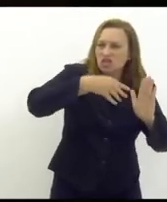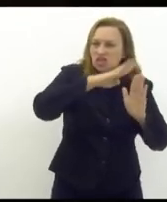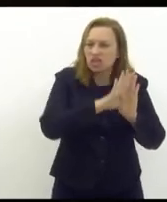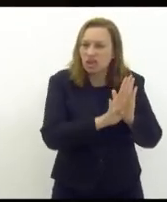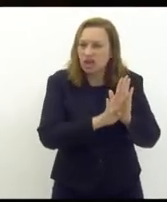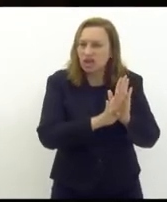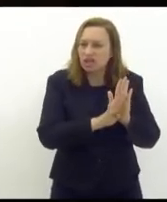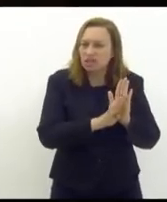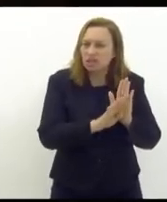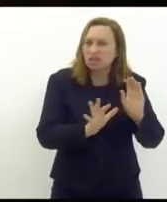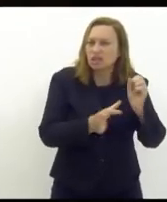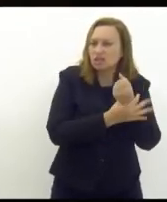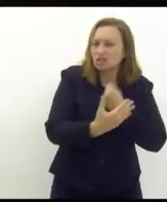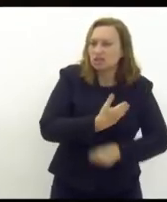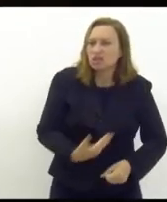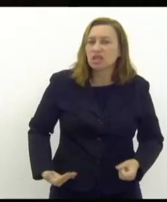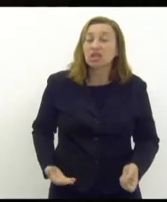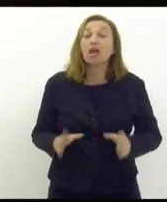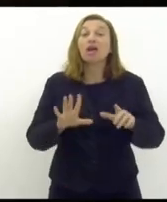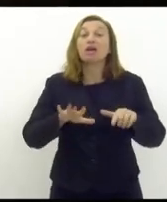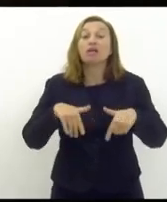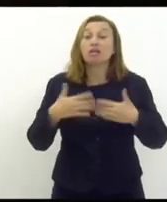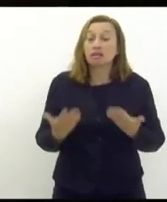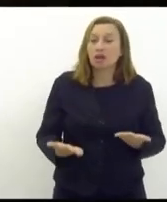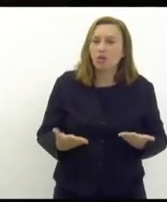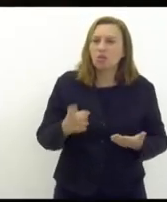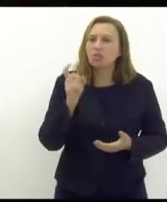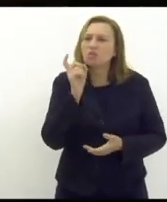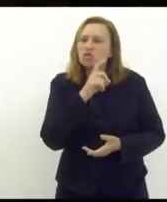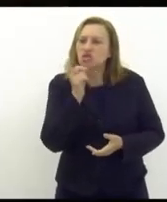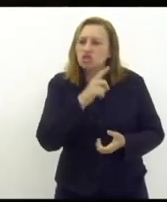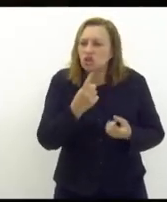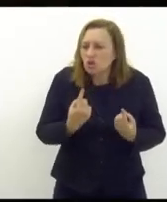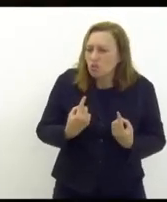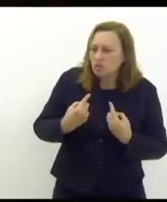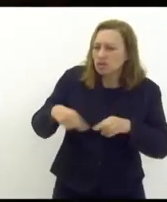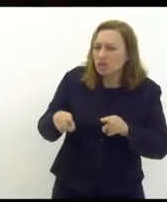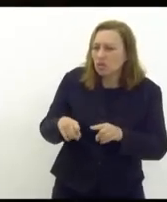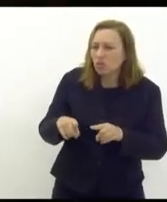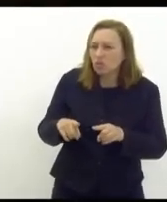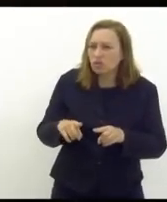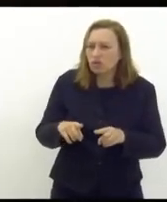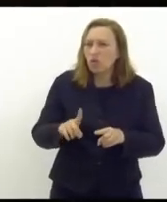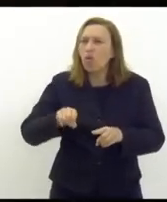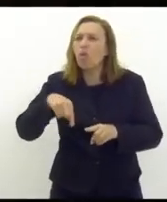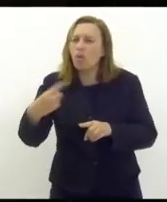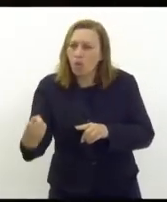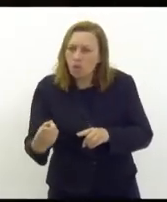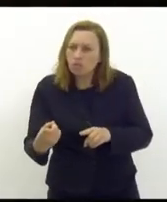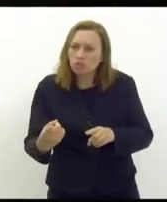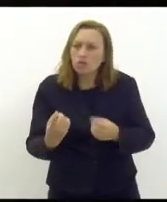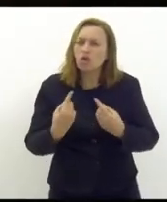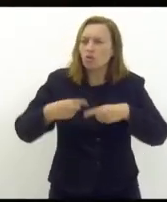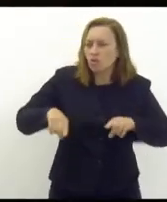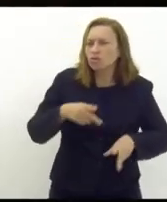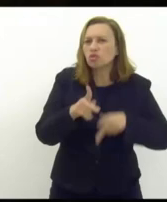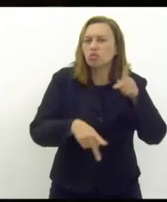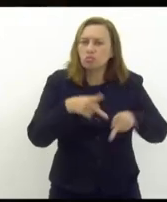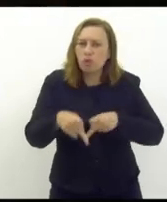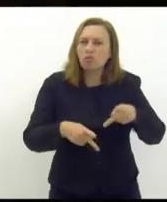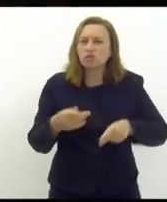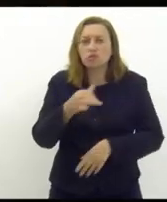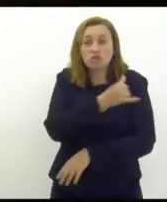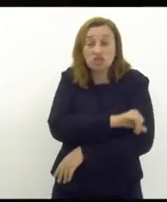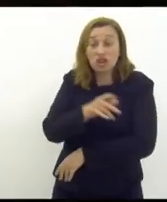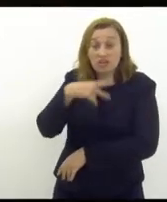numa tentativa viu torto e mentirosa de querer colocar uns contra os outros inclusive contra a população do Rio de Janeiro ele